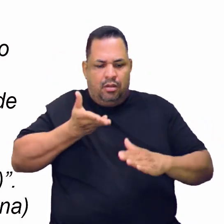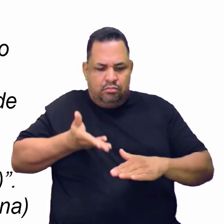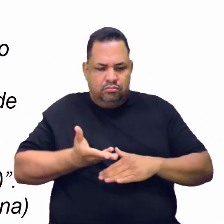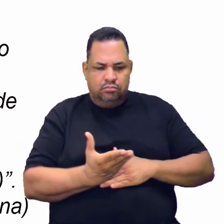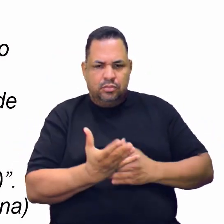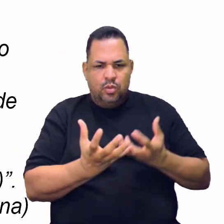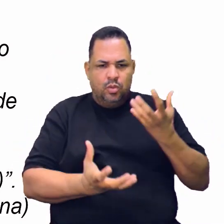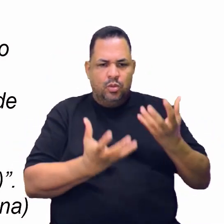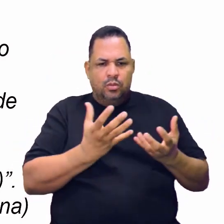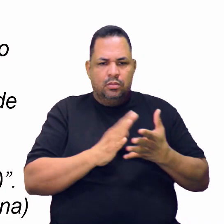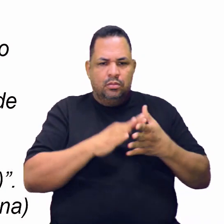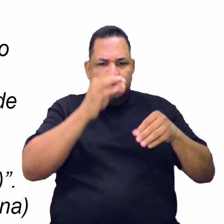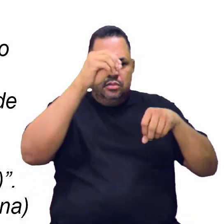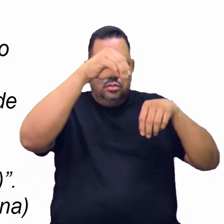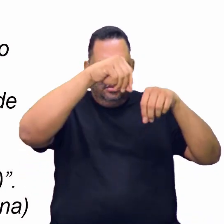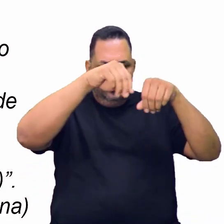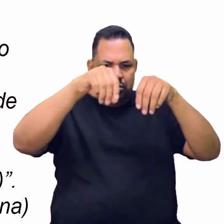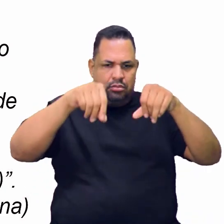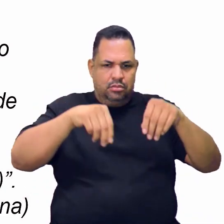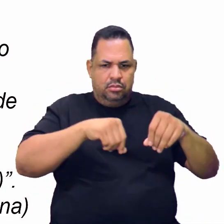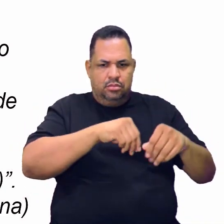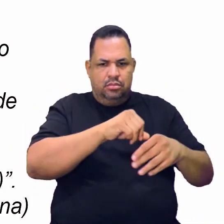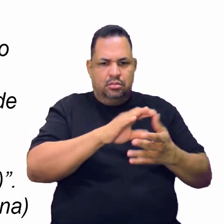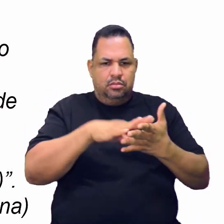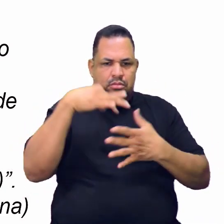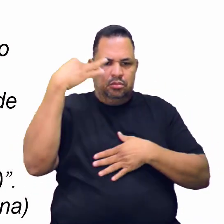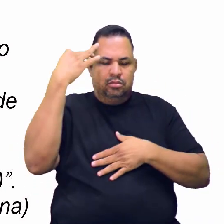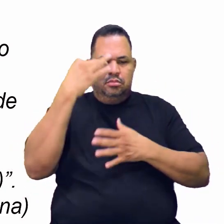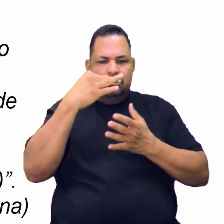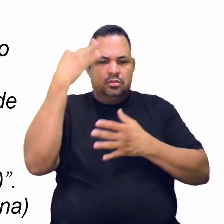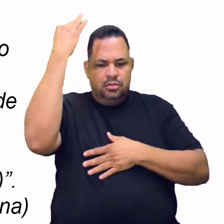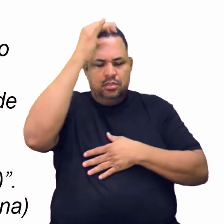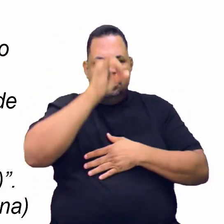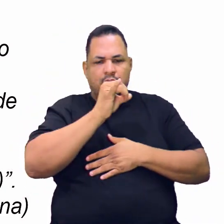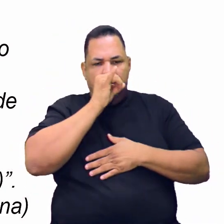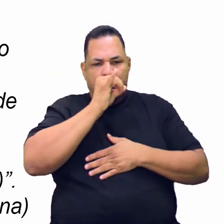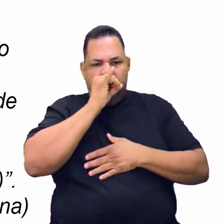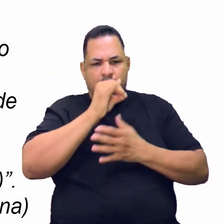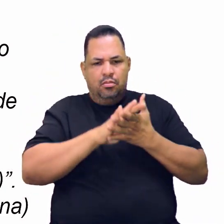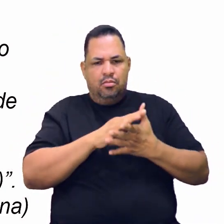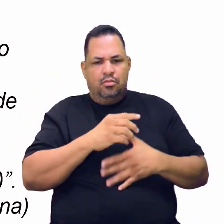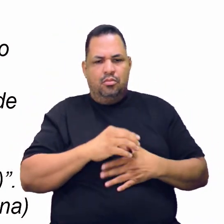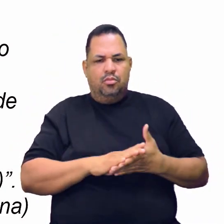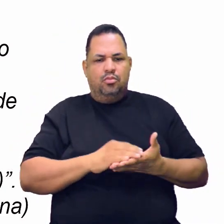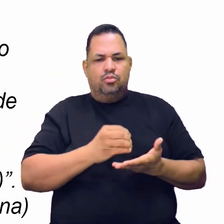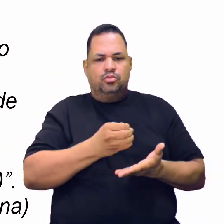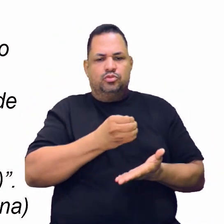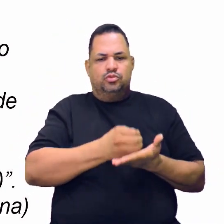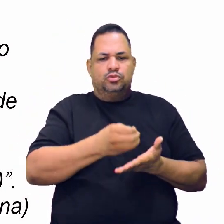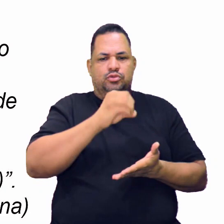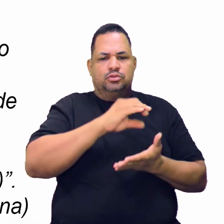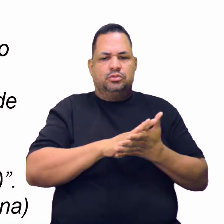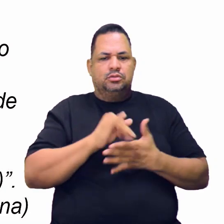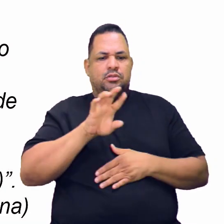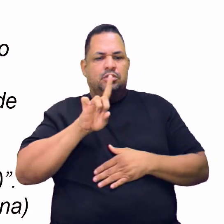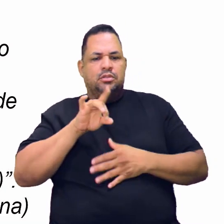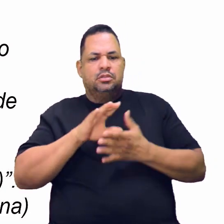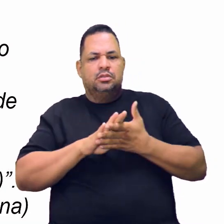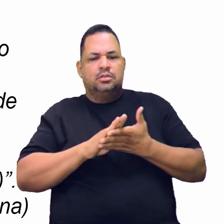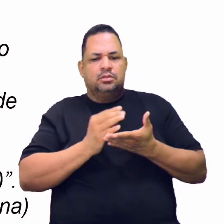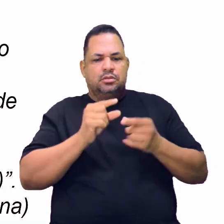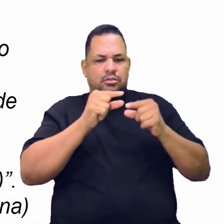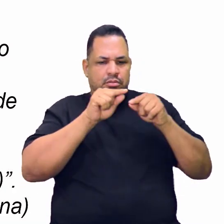forno, temperar com a essência de espírito de porco, 2 xícaras de indiferença e